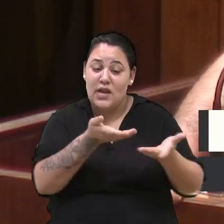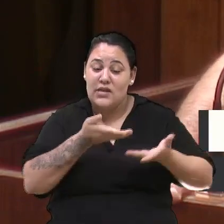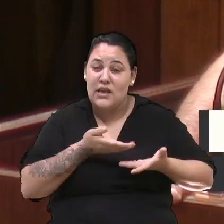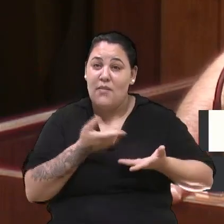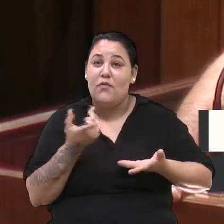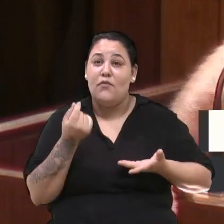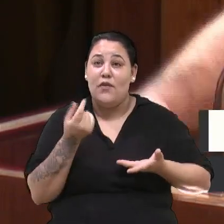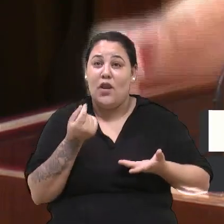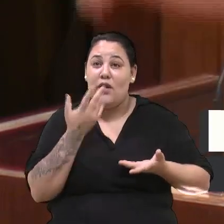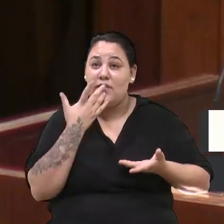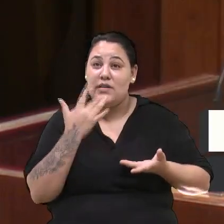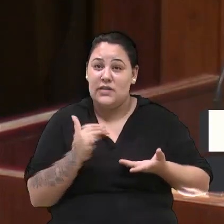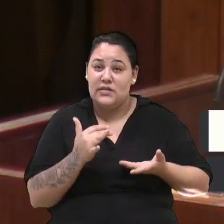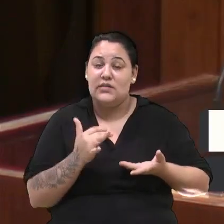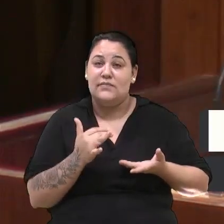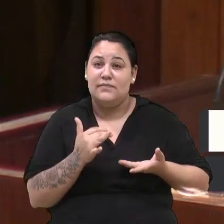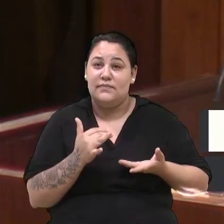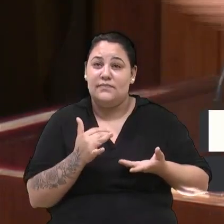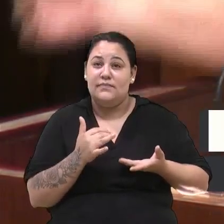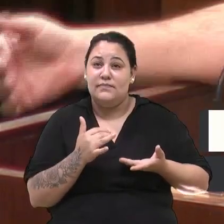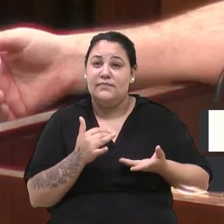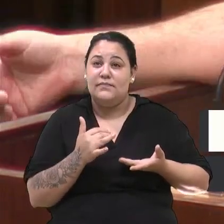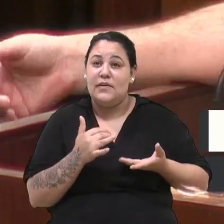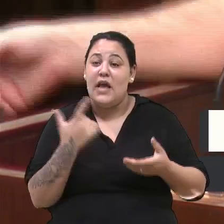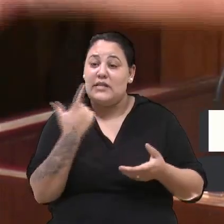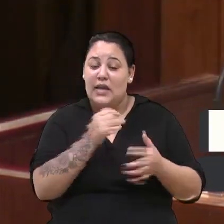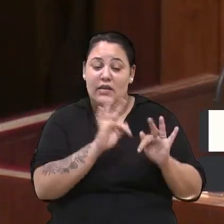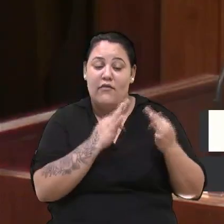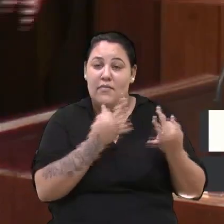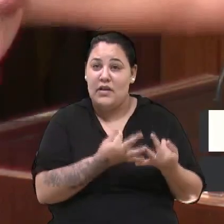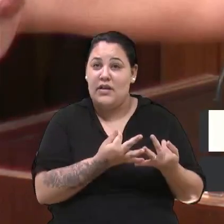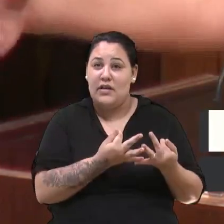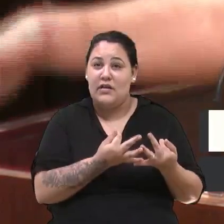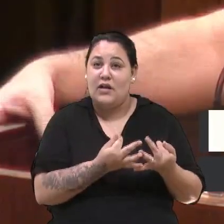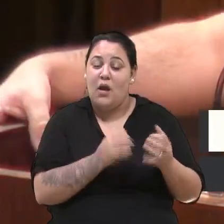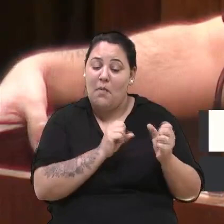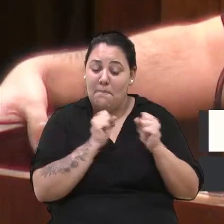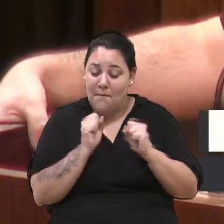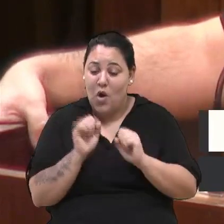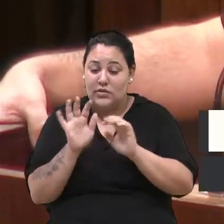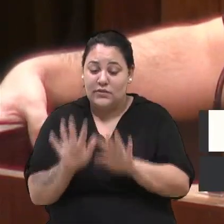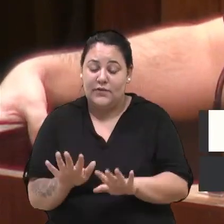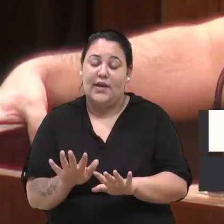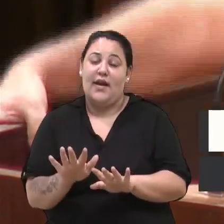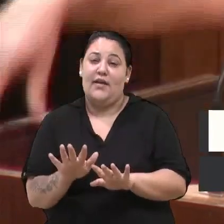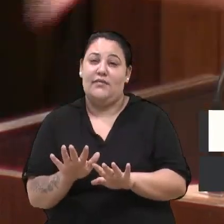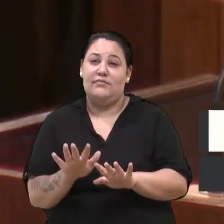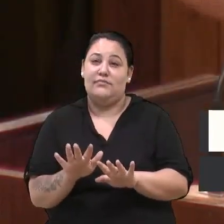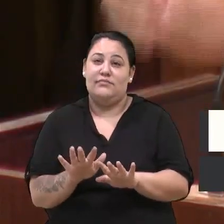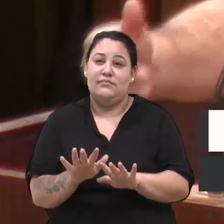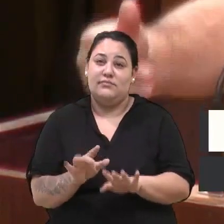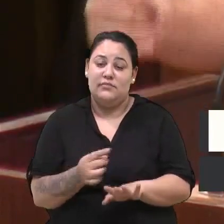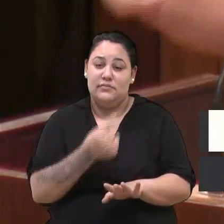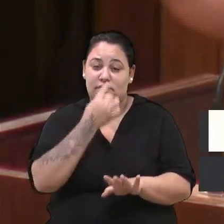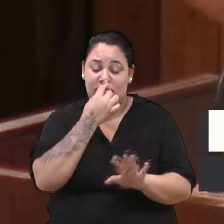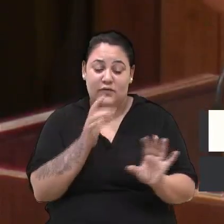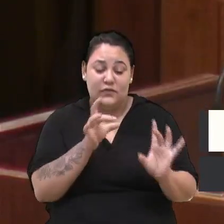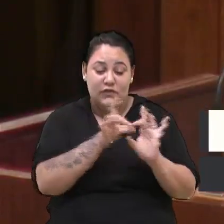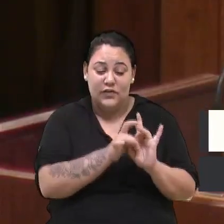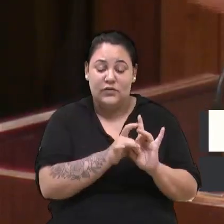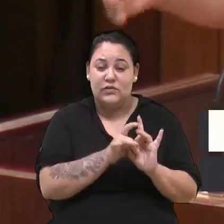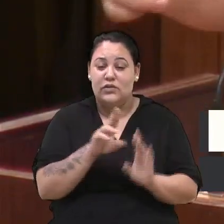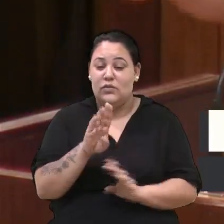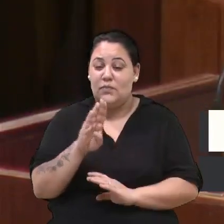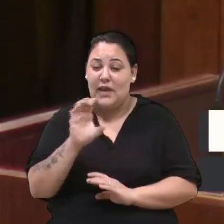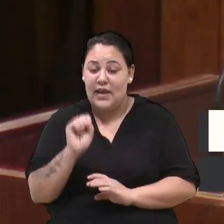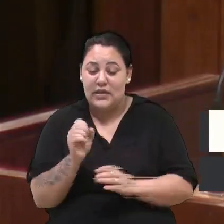ao invés de sair do seu núcleo familiar, possa, né, estabelecer um vínculo na sua UBS, nos grupos de apoio,